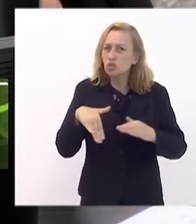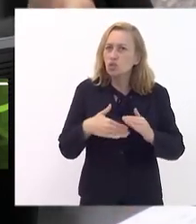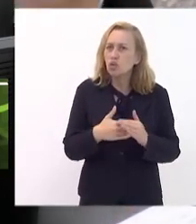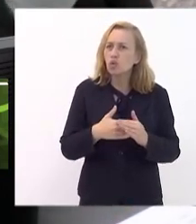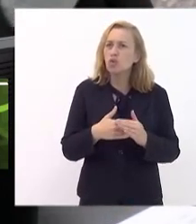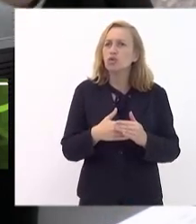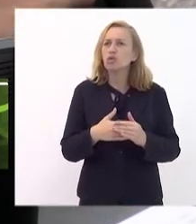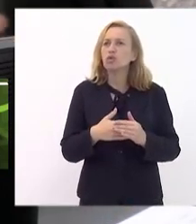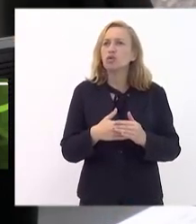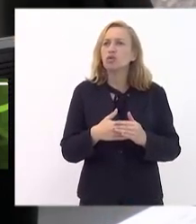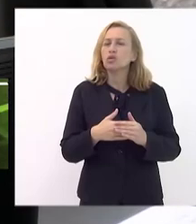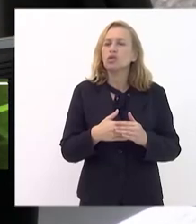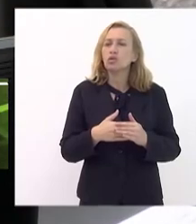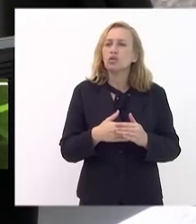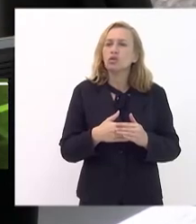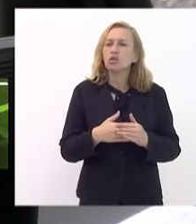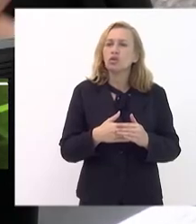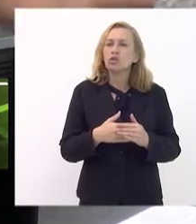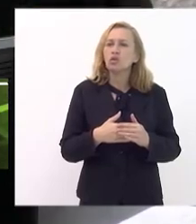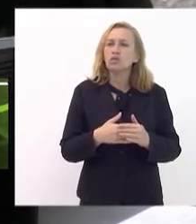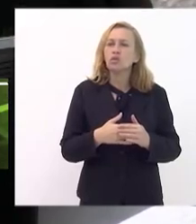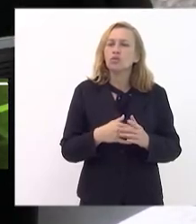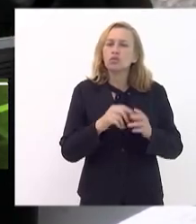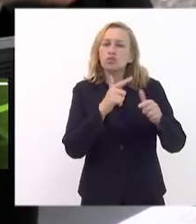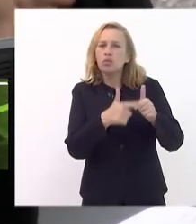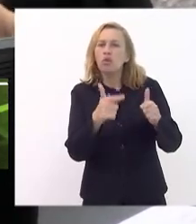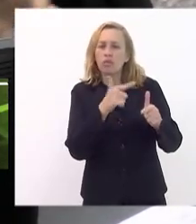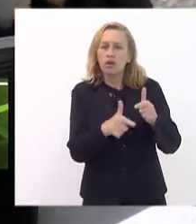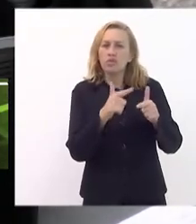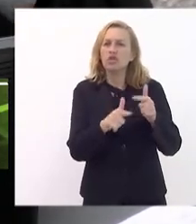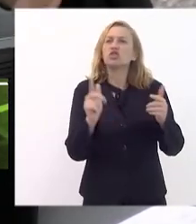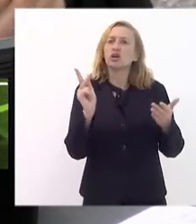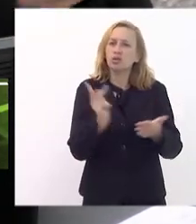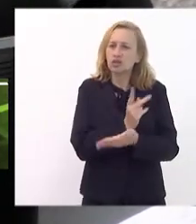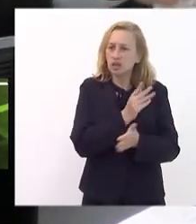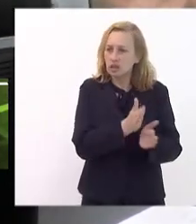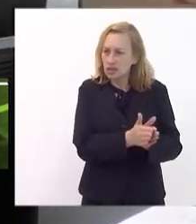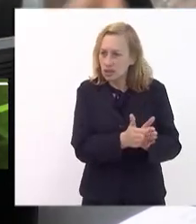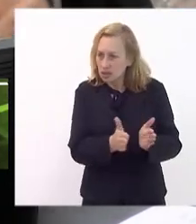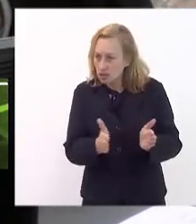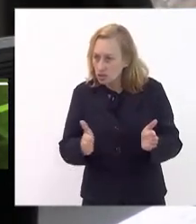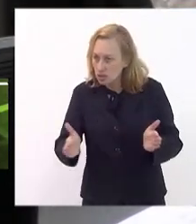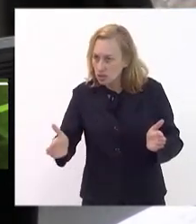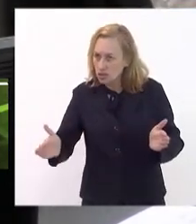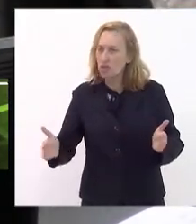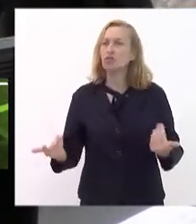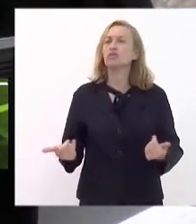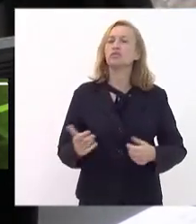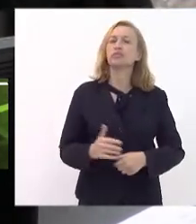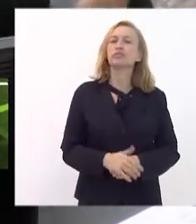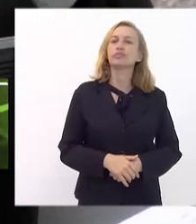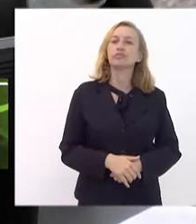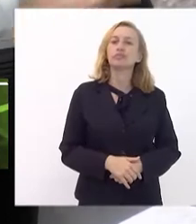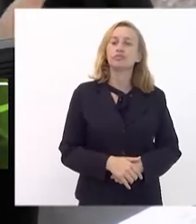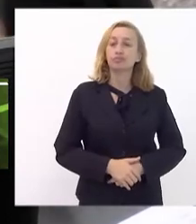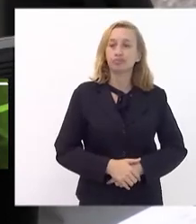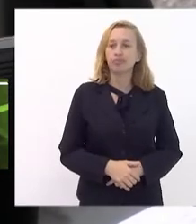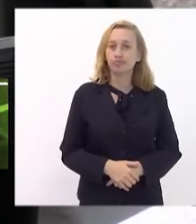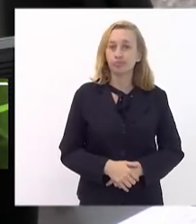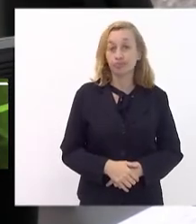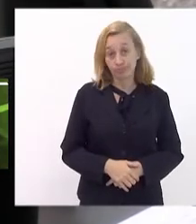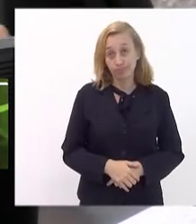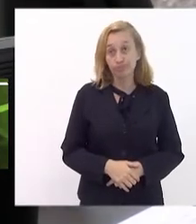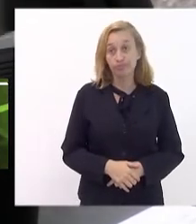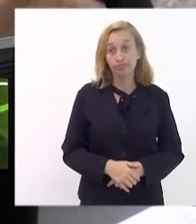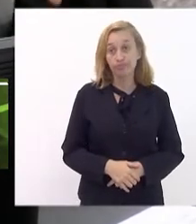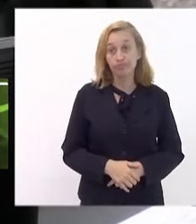de todo o extravasor e de todo também o rio, para onde vê que tem que dragar, onde tem que alargar, onde, enfim,